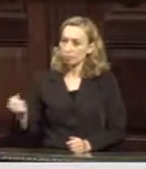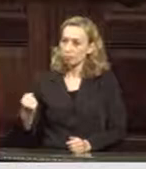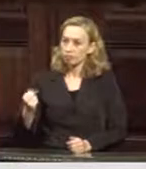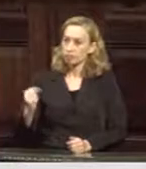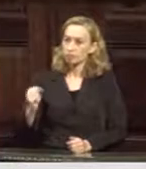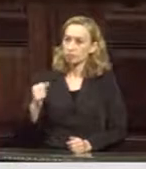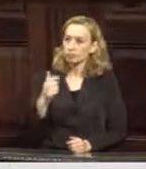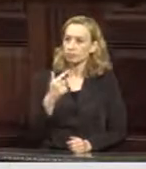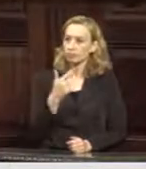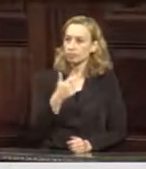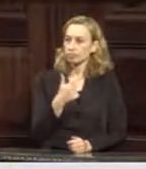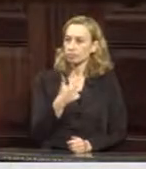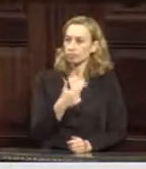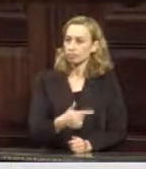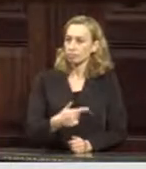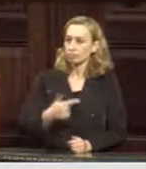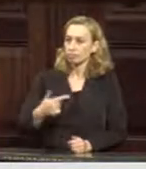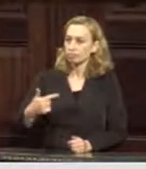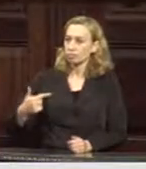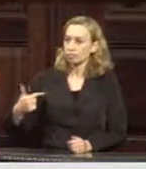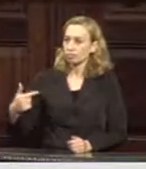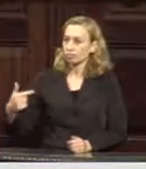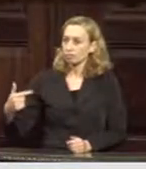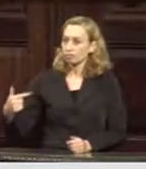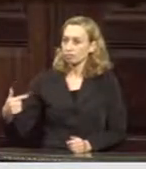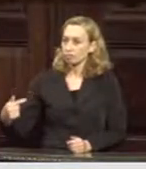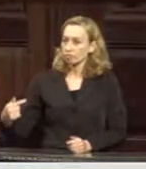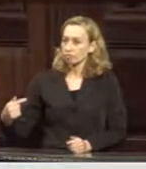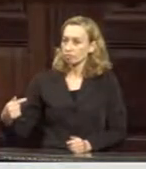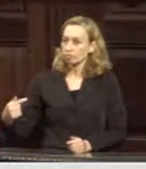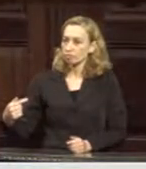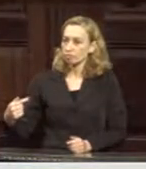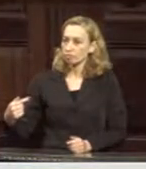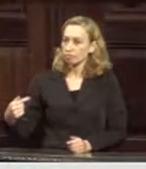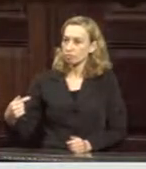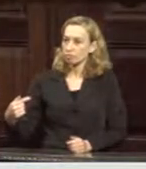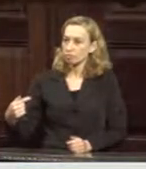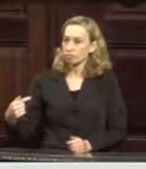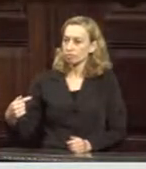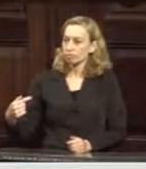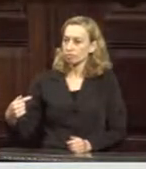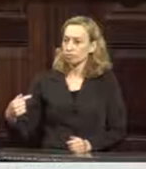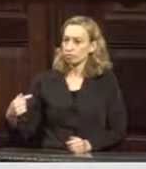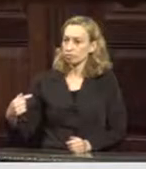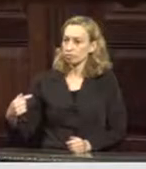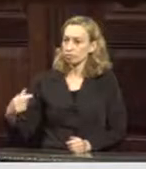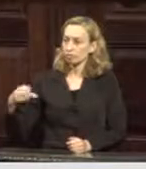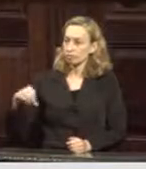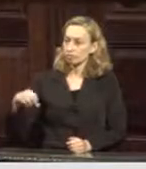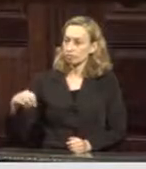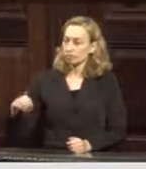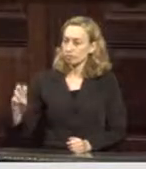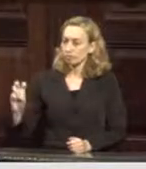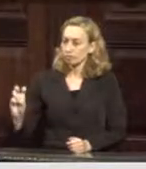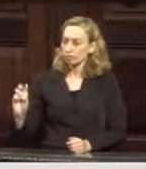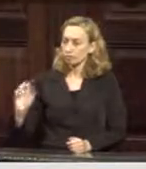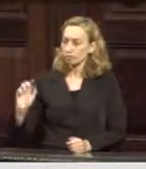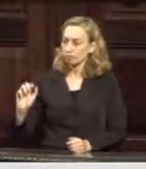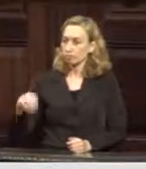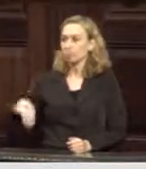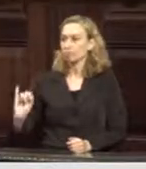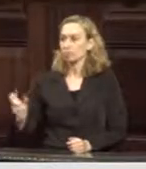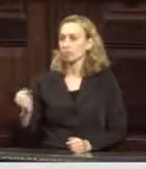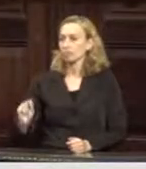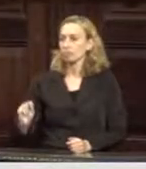R$ 991.000. No total, desde o exercício financeiro 2013, o Tesouro deve à educação, a